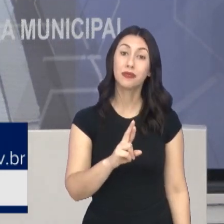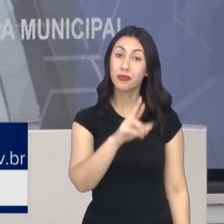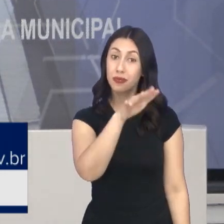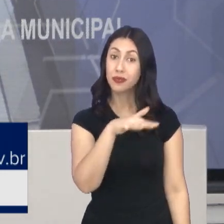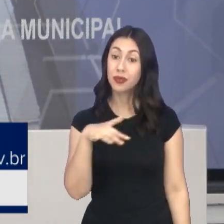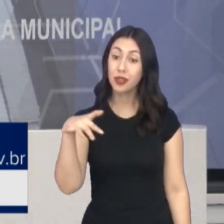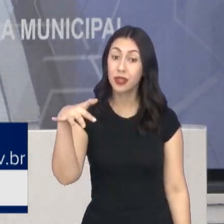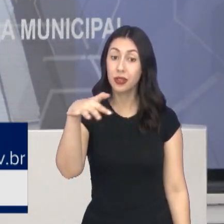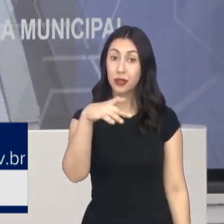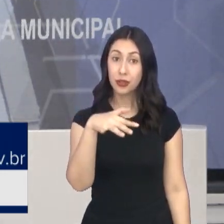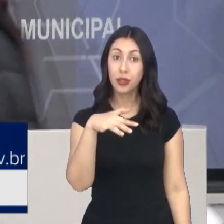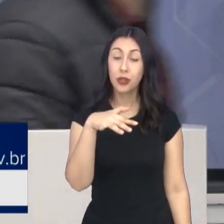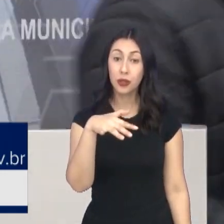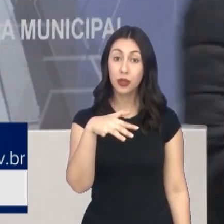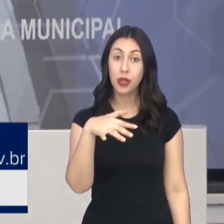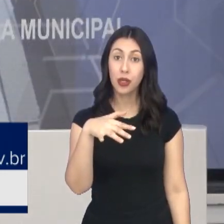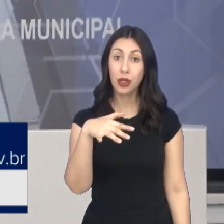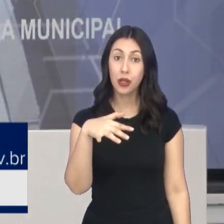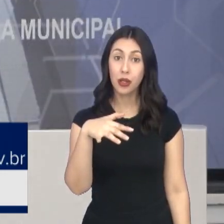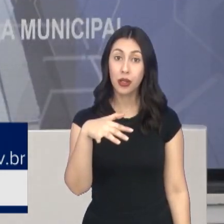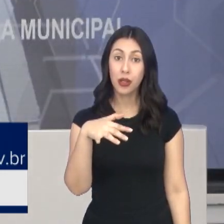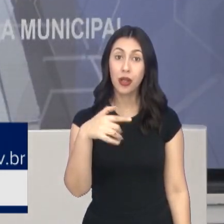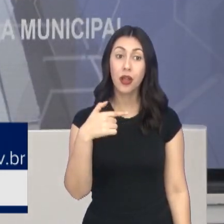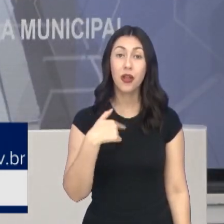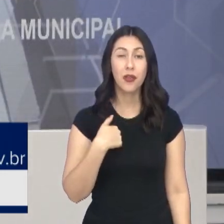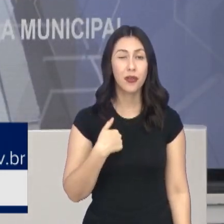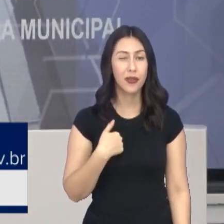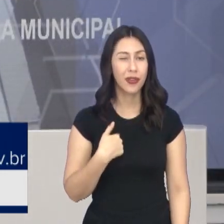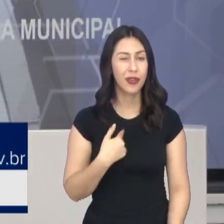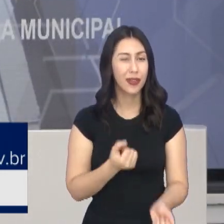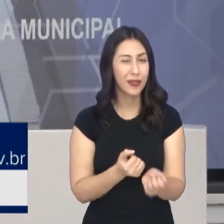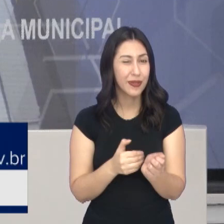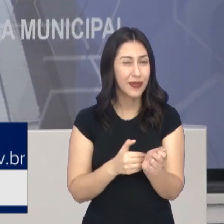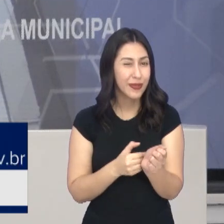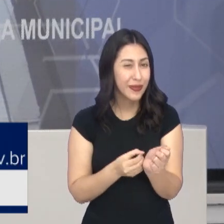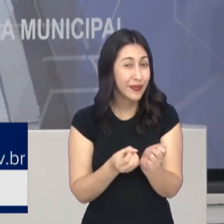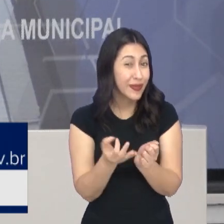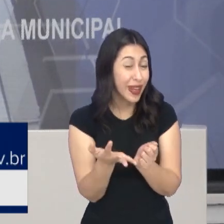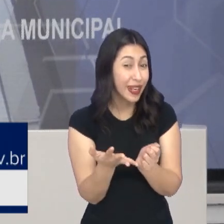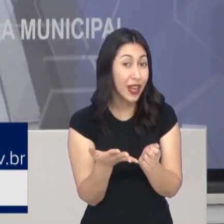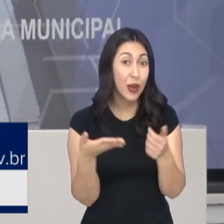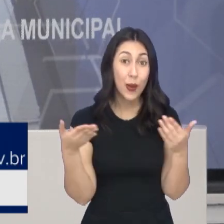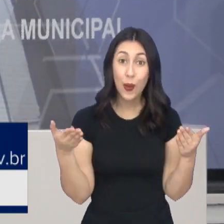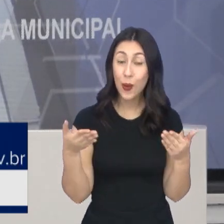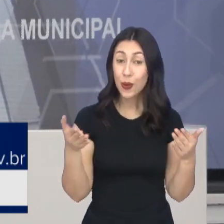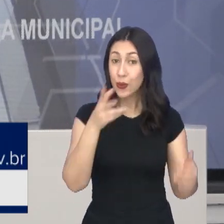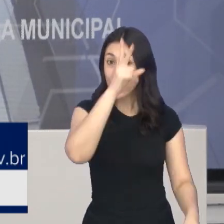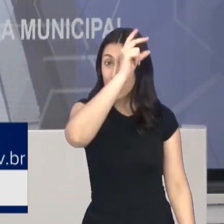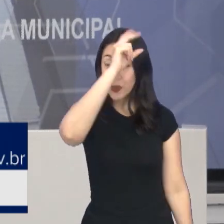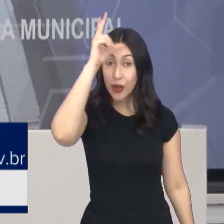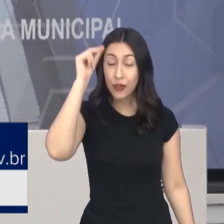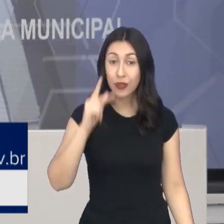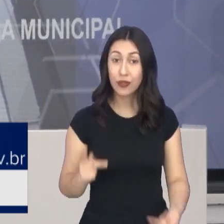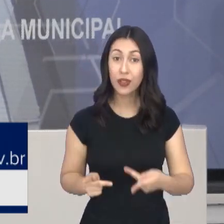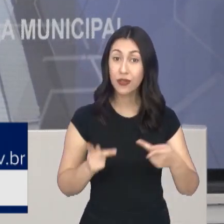região, vou até aqui dar um spoiler aqui, hoje o prefeito vai estar lá no Buquirinha